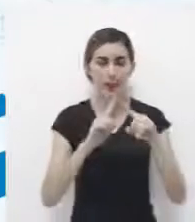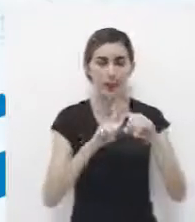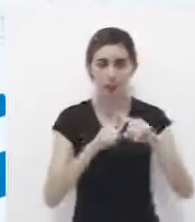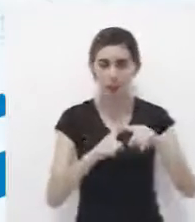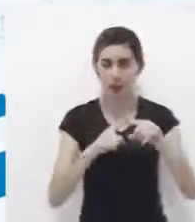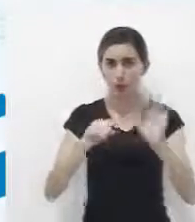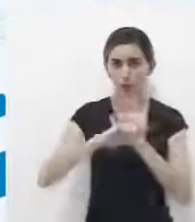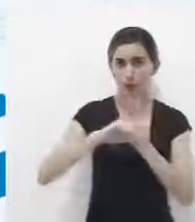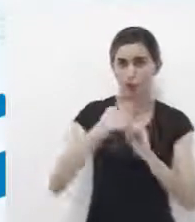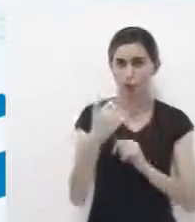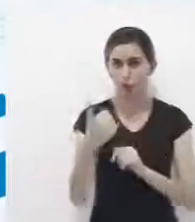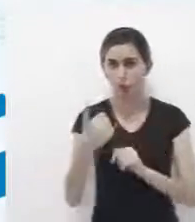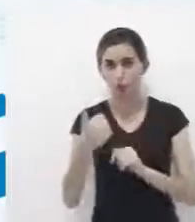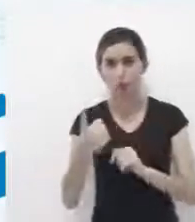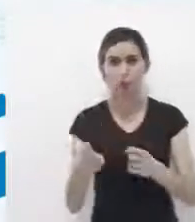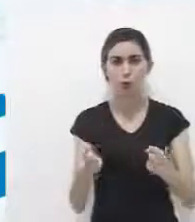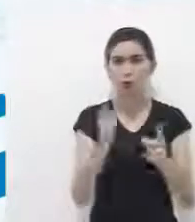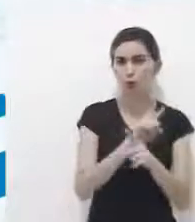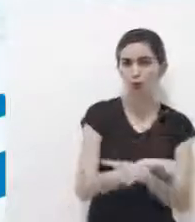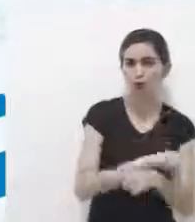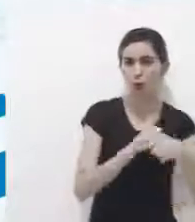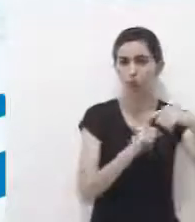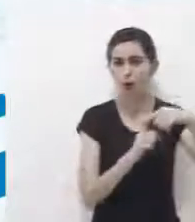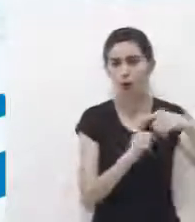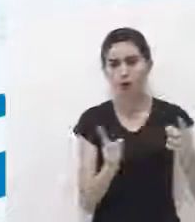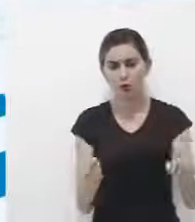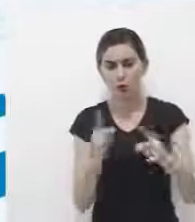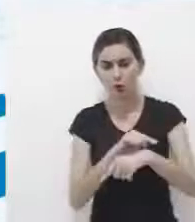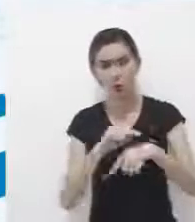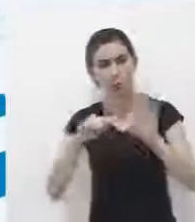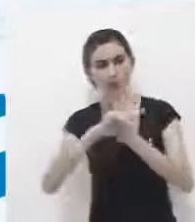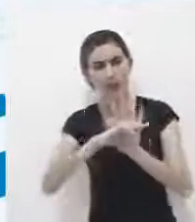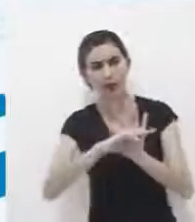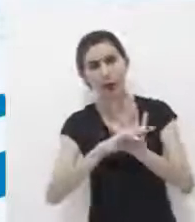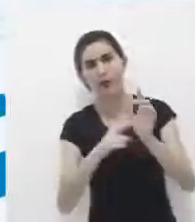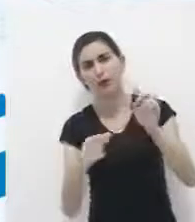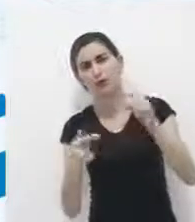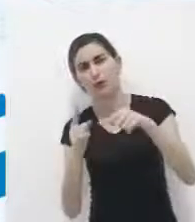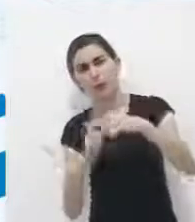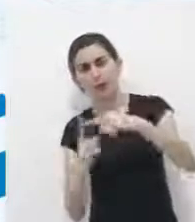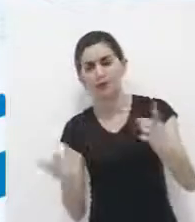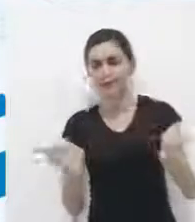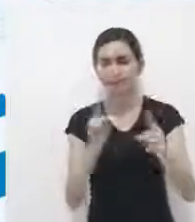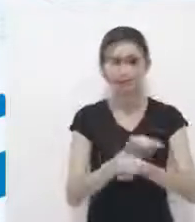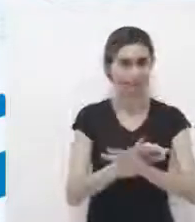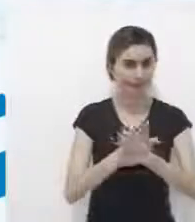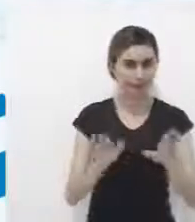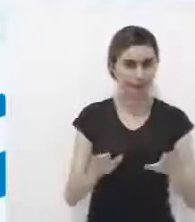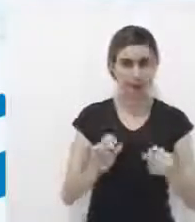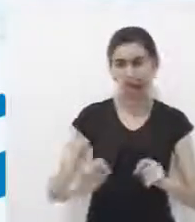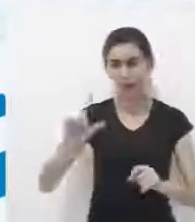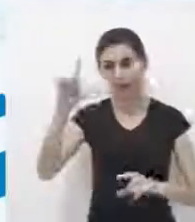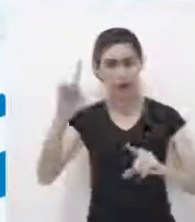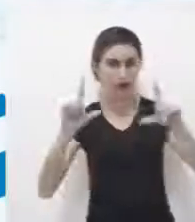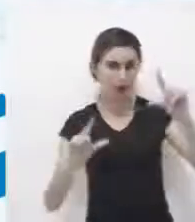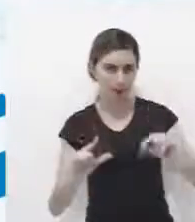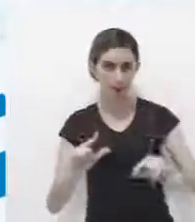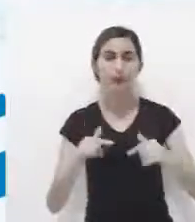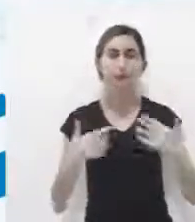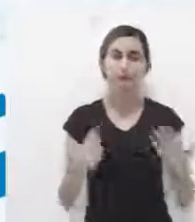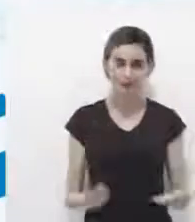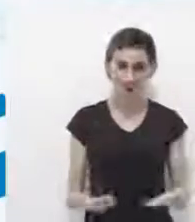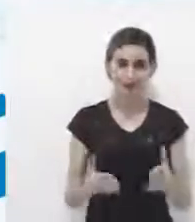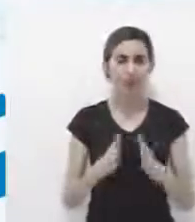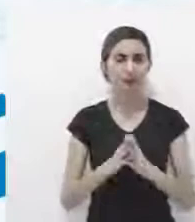aí. Multiplicou por menos 1, quem era menos vira mais, quem era mais vira menos, quem era maior vira menor. E